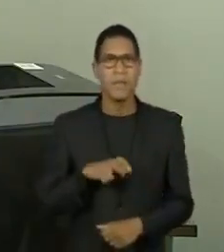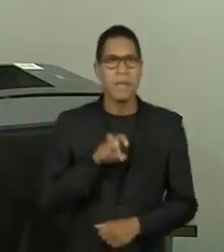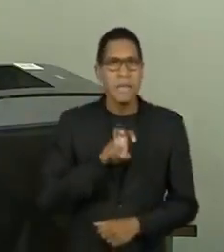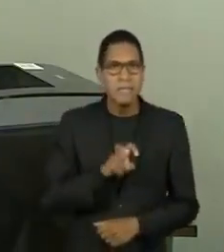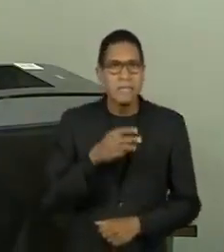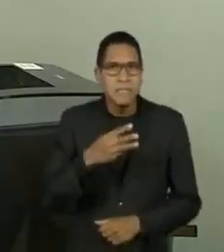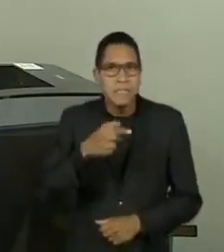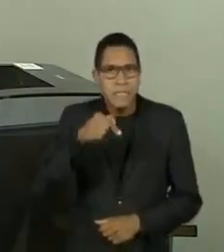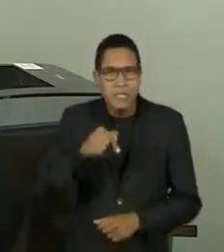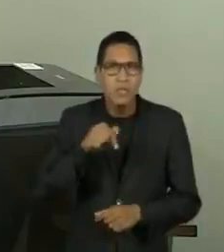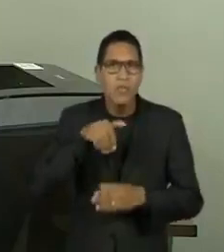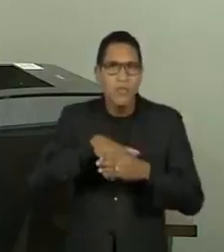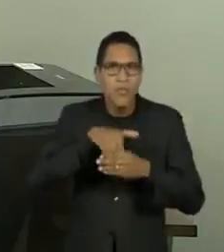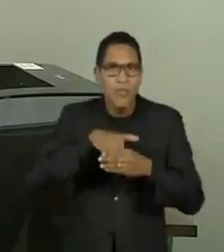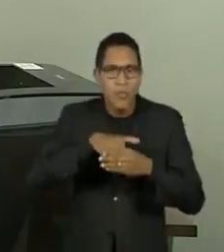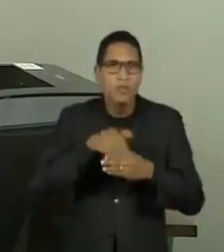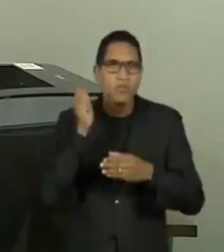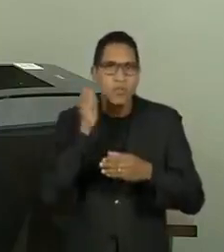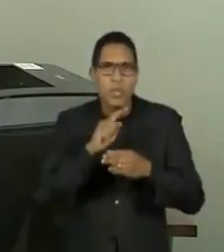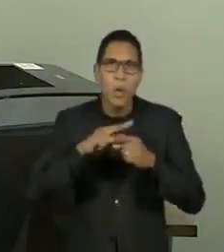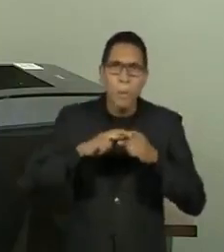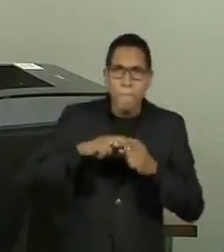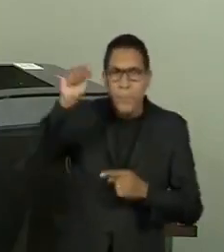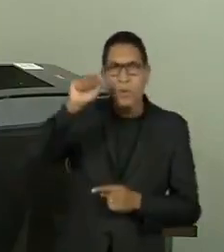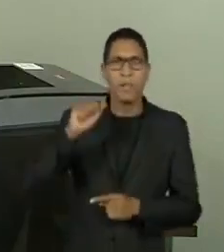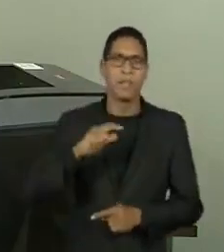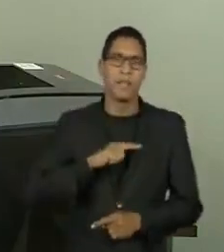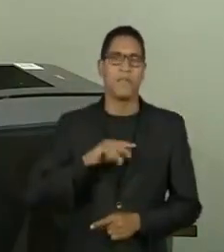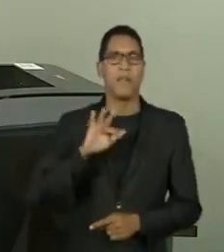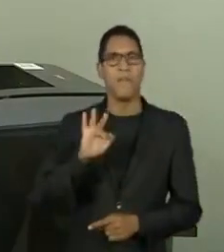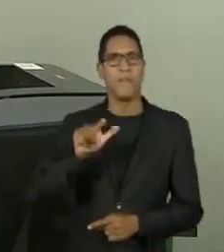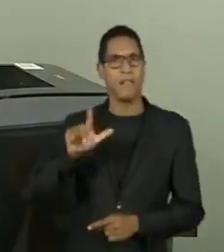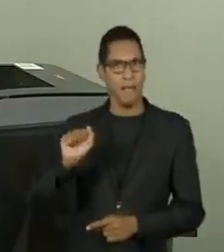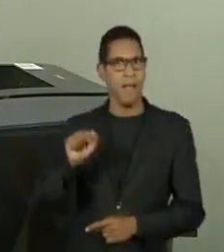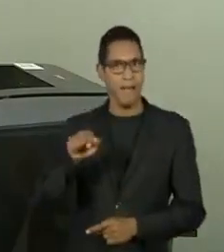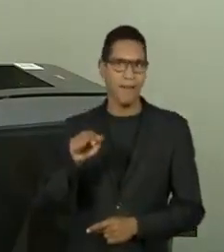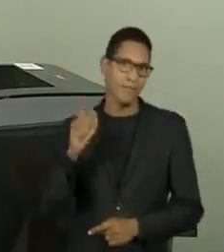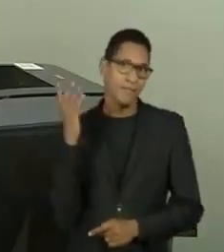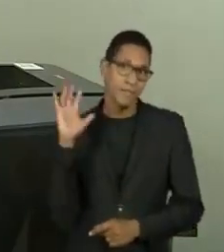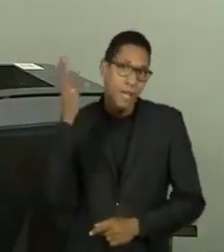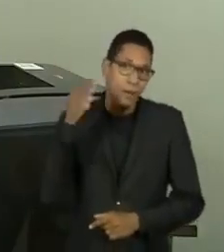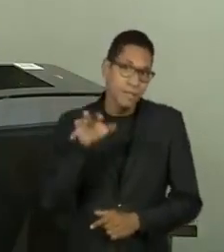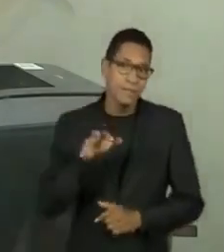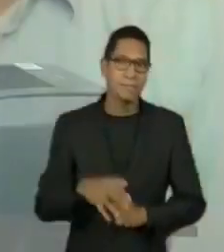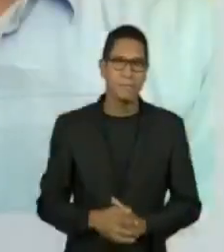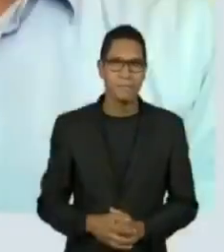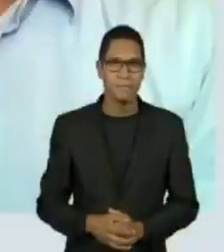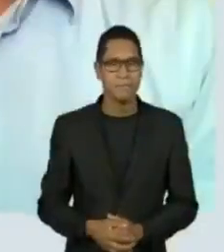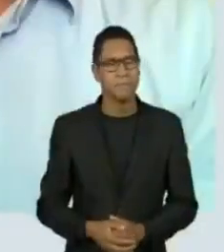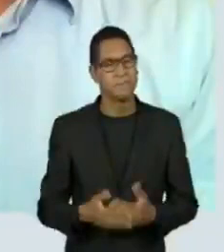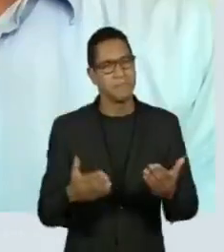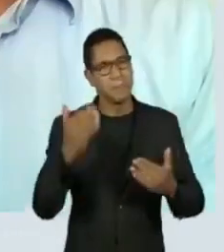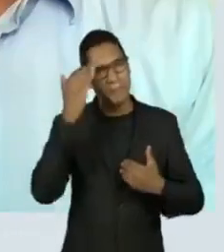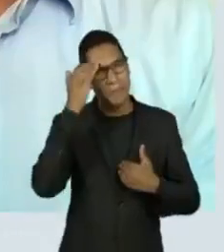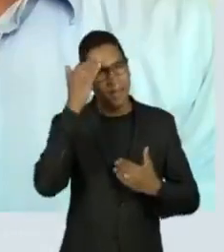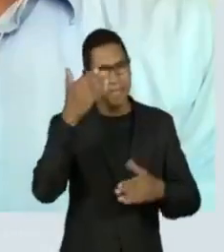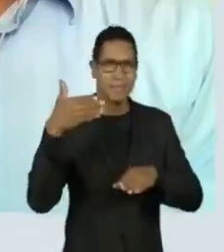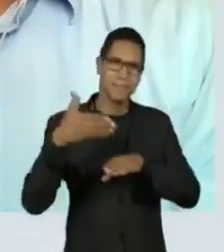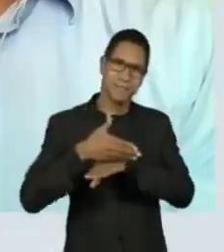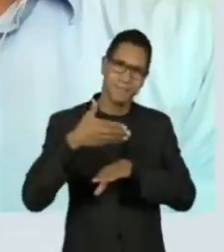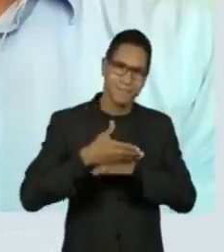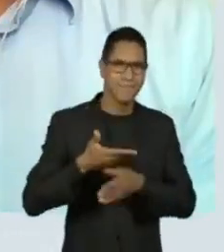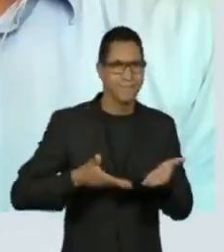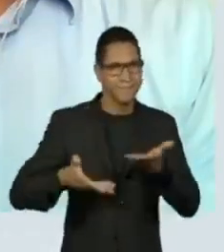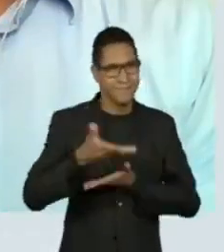537 votos no estado da Flórida, que deu a presidência ao George Bush. Sr. Poggio, muito obrigado pela sua participação aqui no Jornal